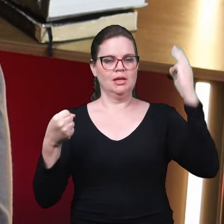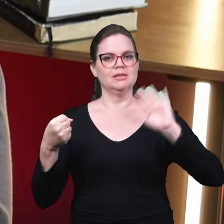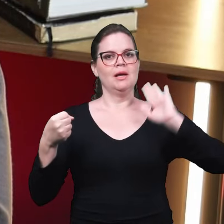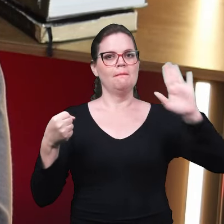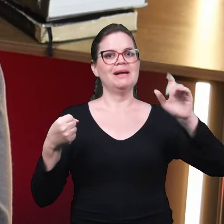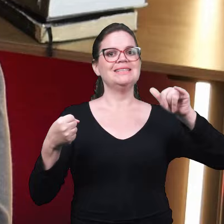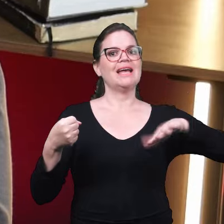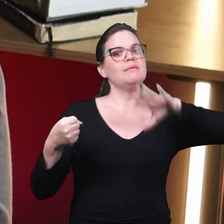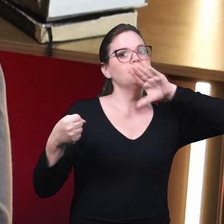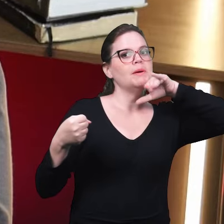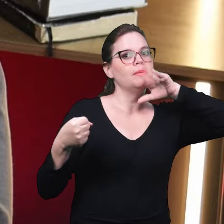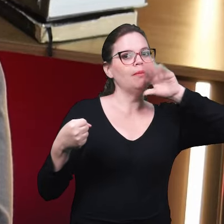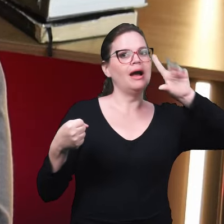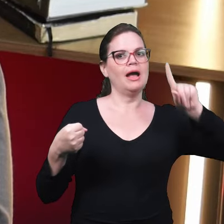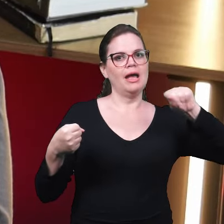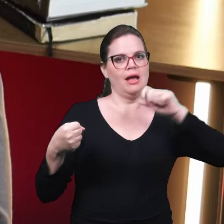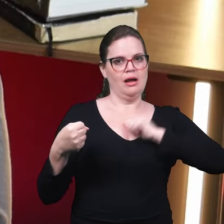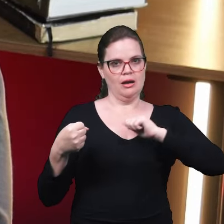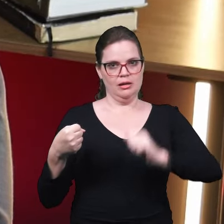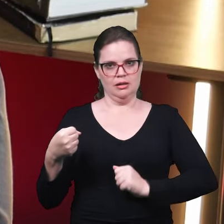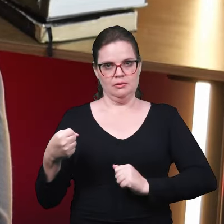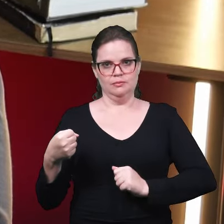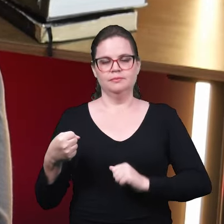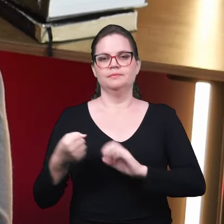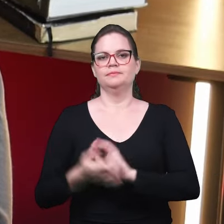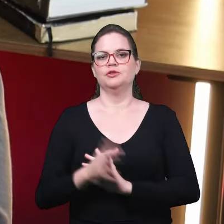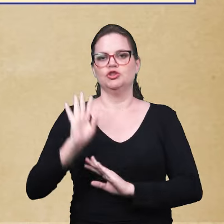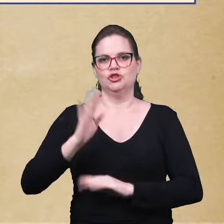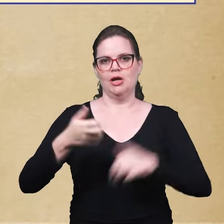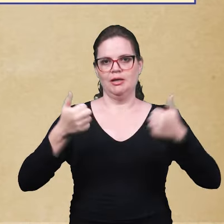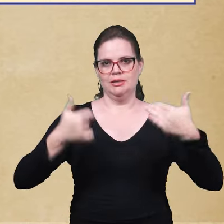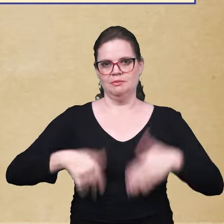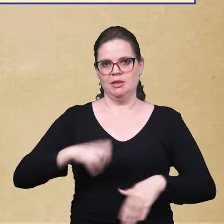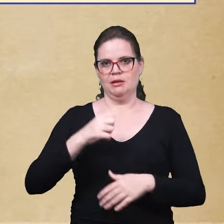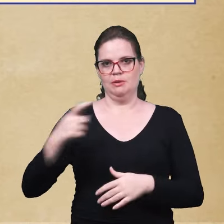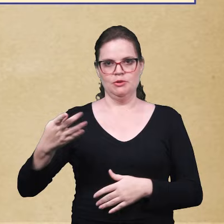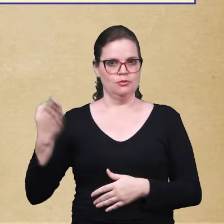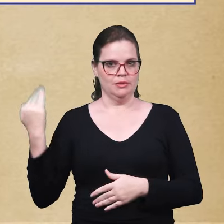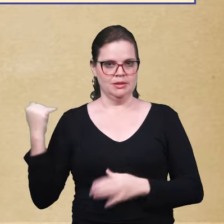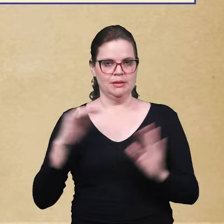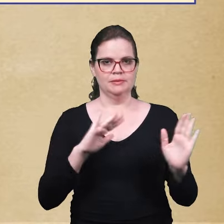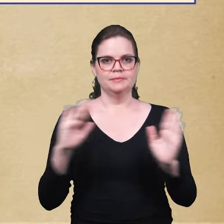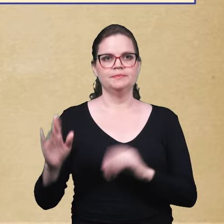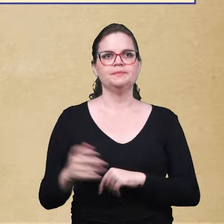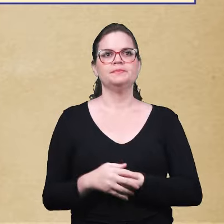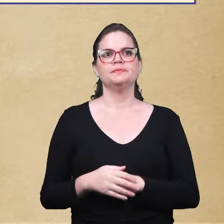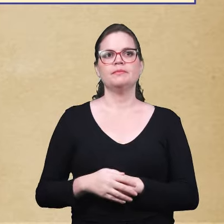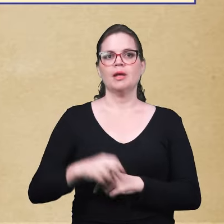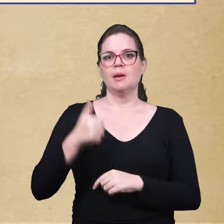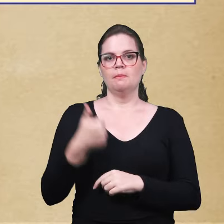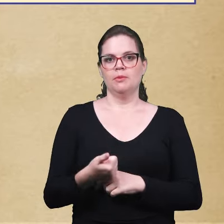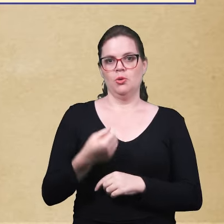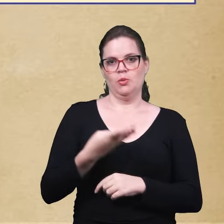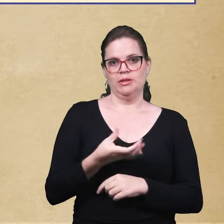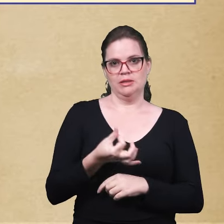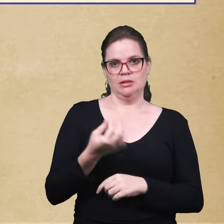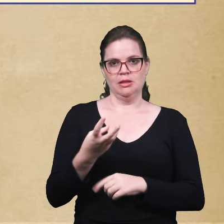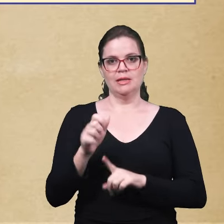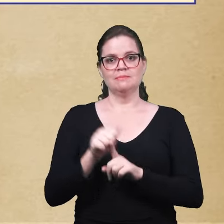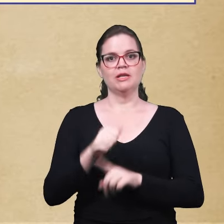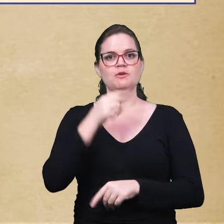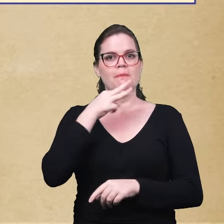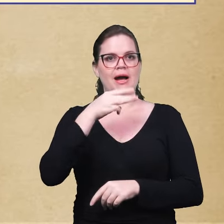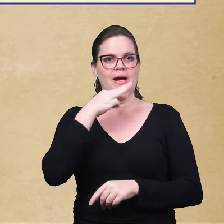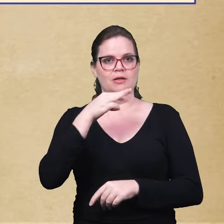seria Arão, né? Nós até abordamos isso aqui no episódio passado. Em 1463, também, em março,